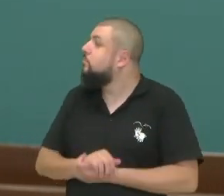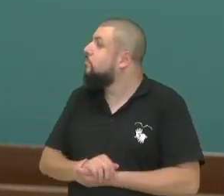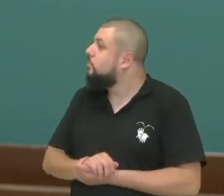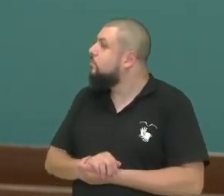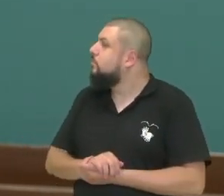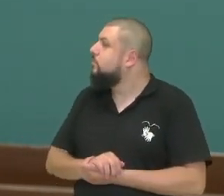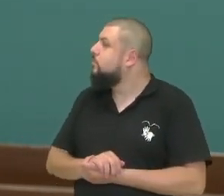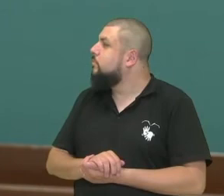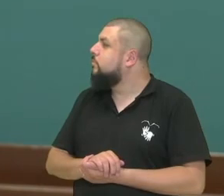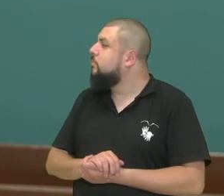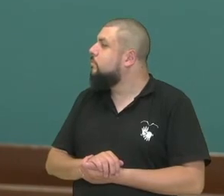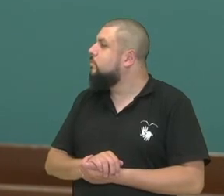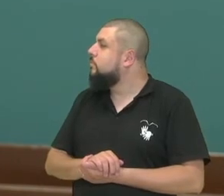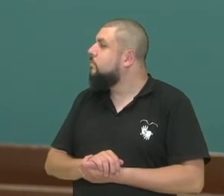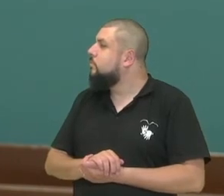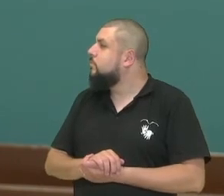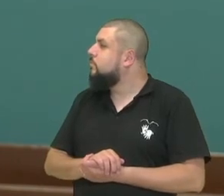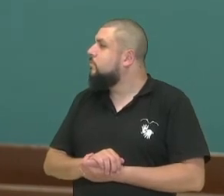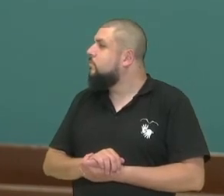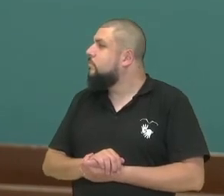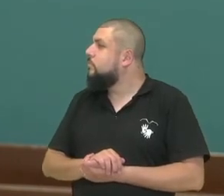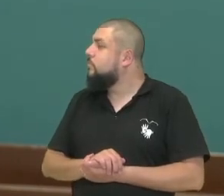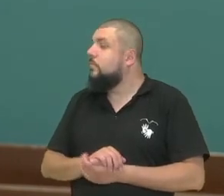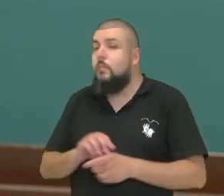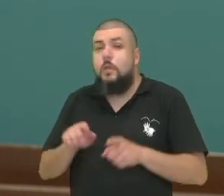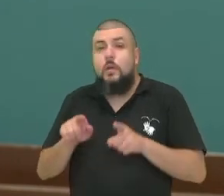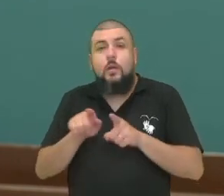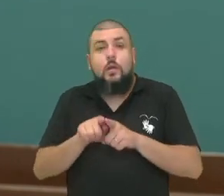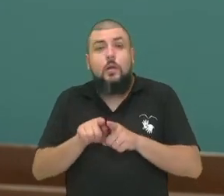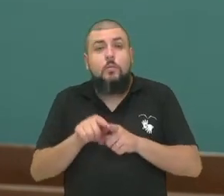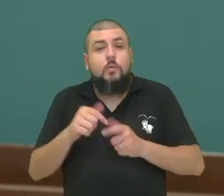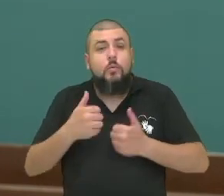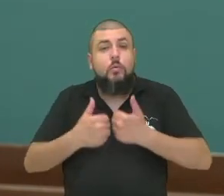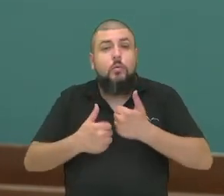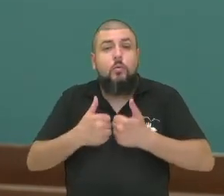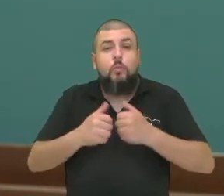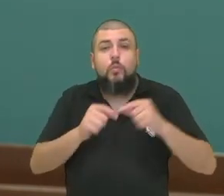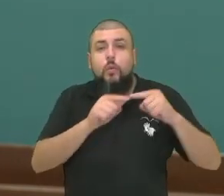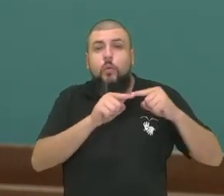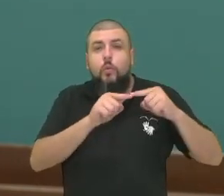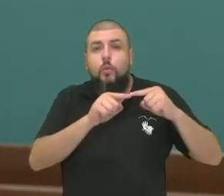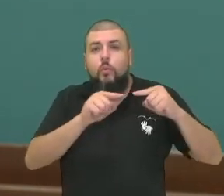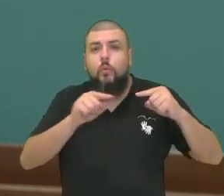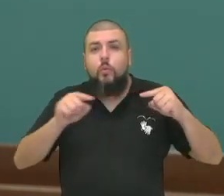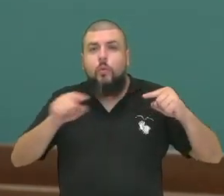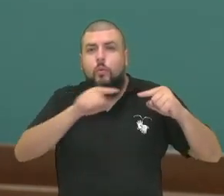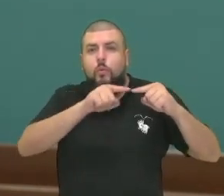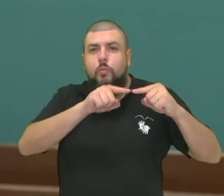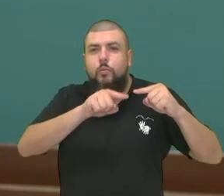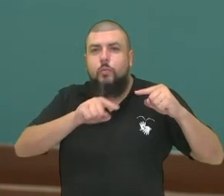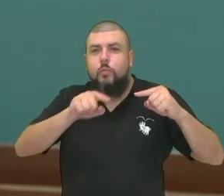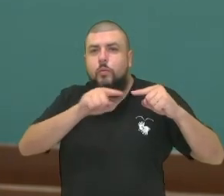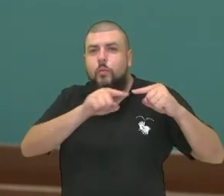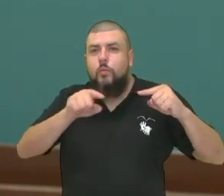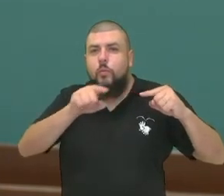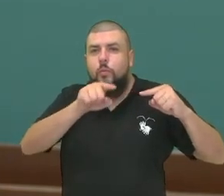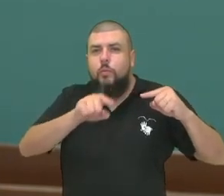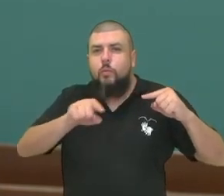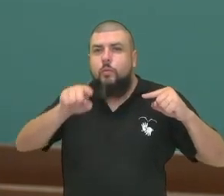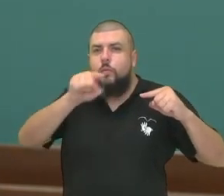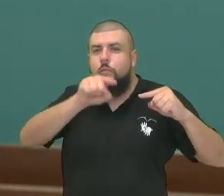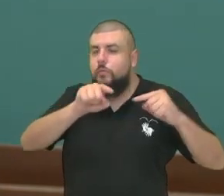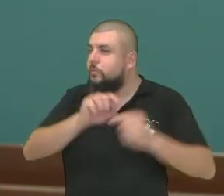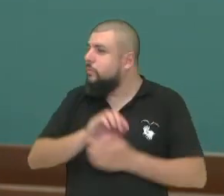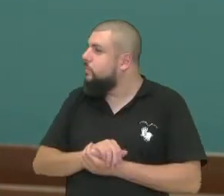gente tem também aqui no centro do campo também tem aqui na pra vizinha também né a gente